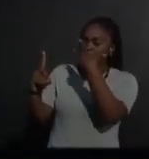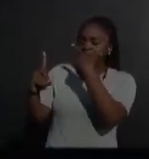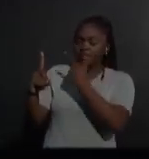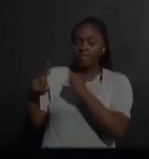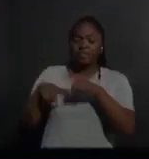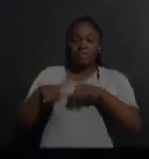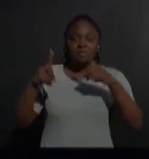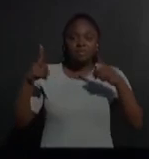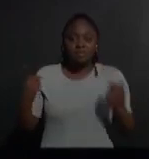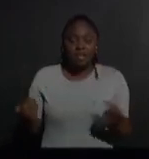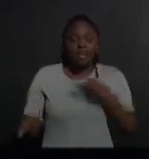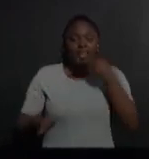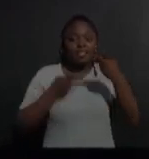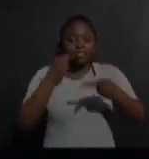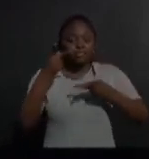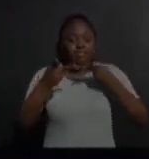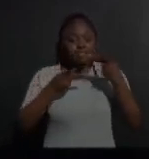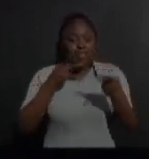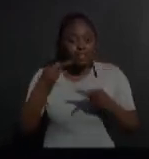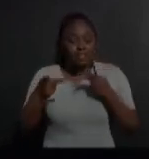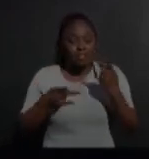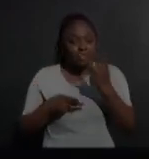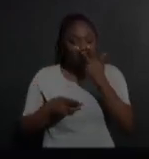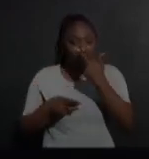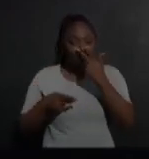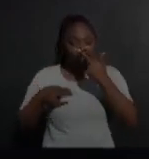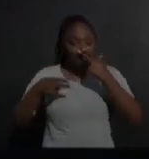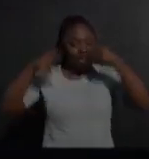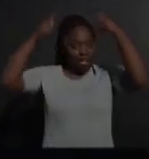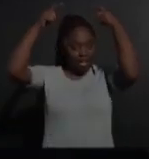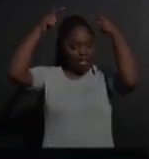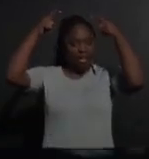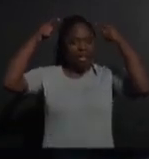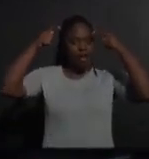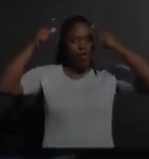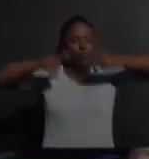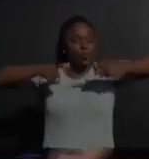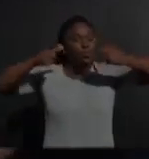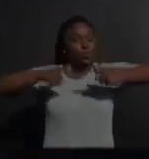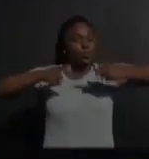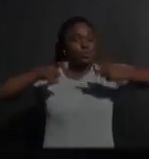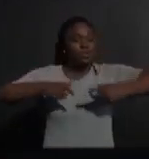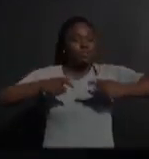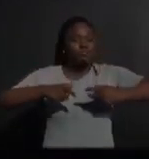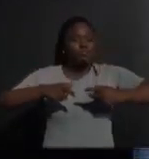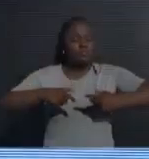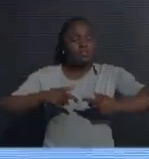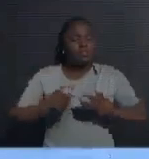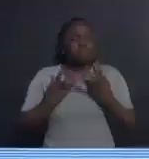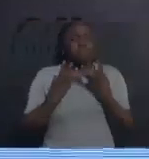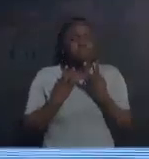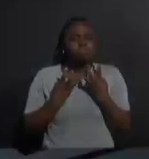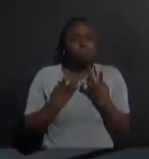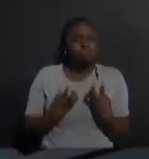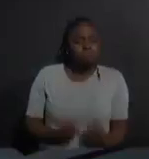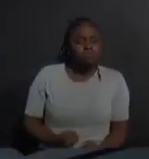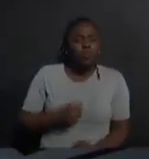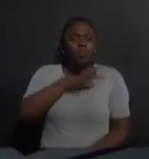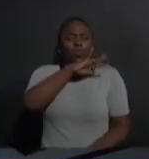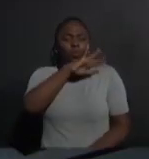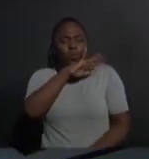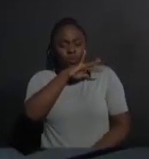eles abrem a boca, a áurea deles, a atmosfera que eles carregam é tão